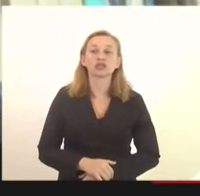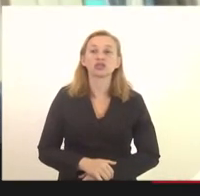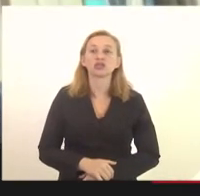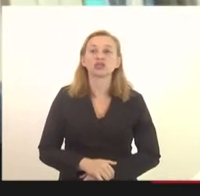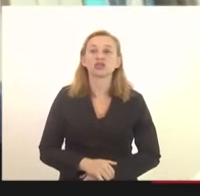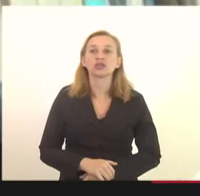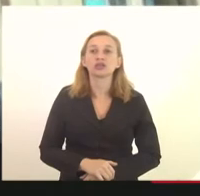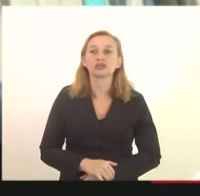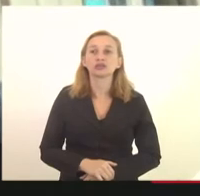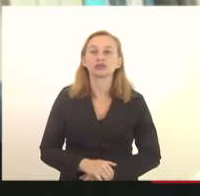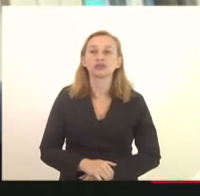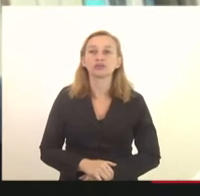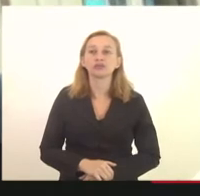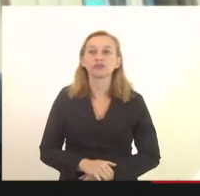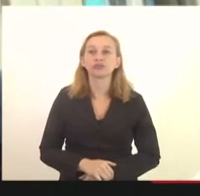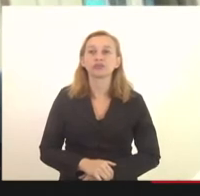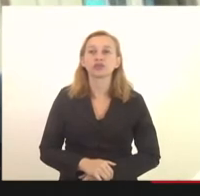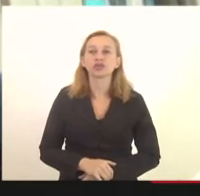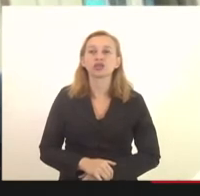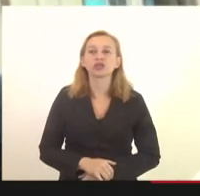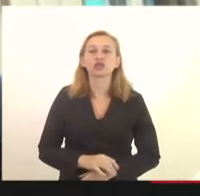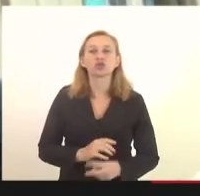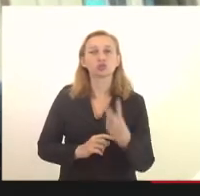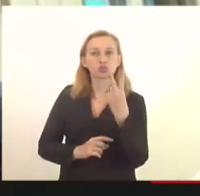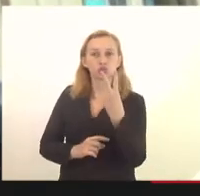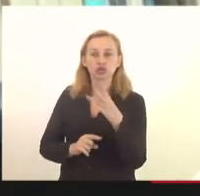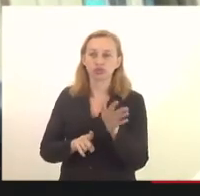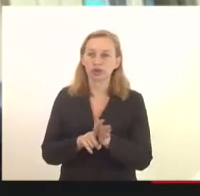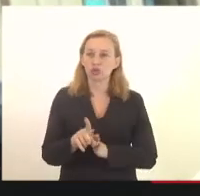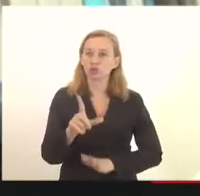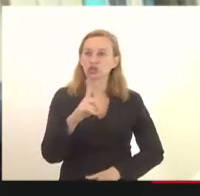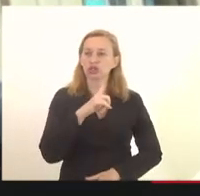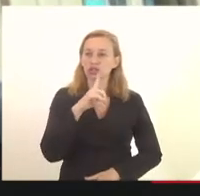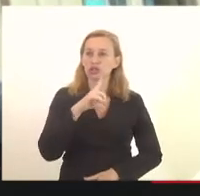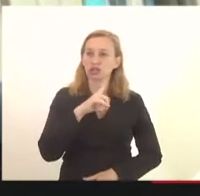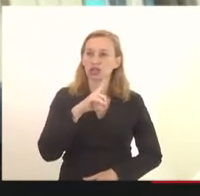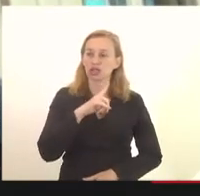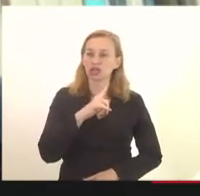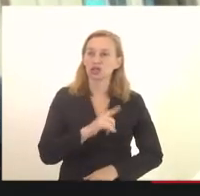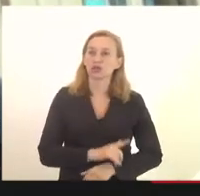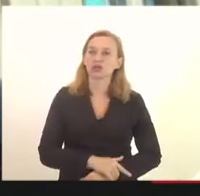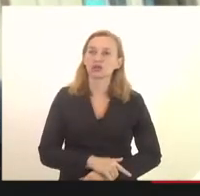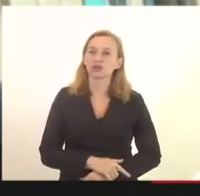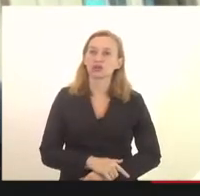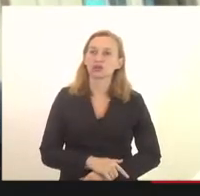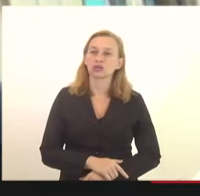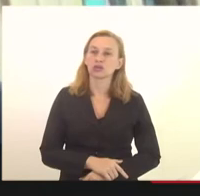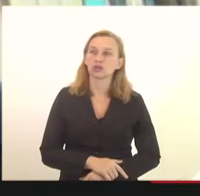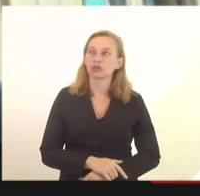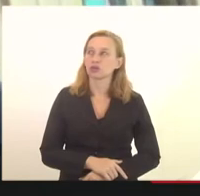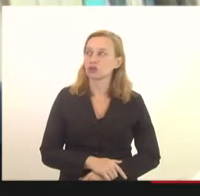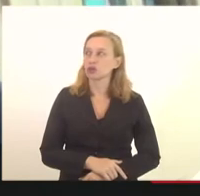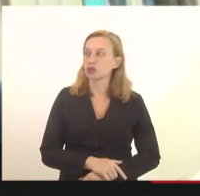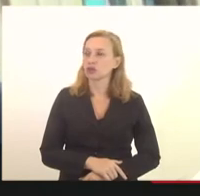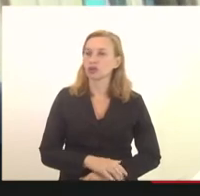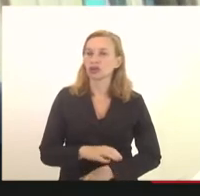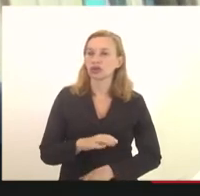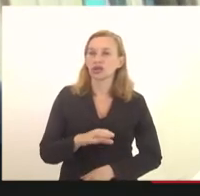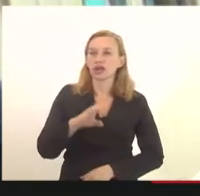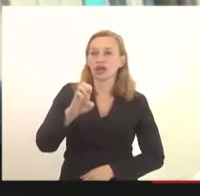participantes. Eu tenho duas perguntas, uma específica sobre o campo de